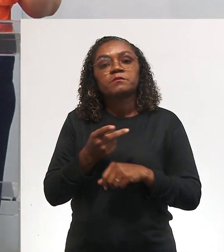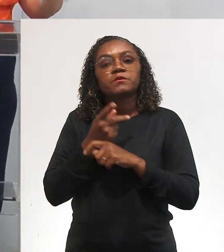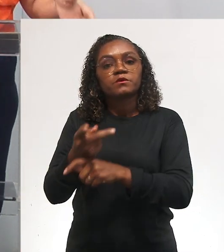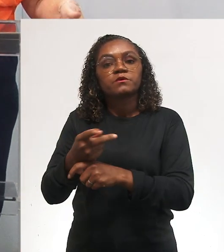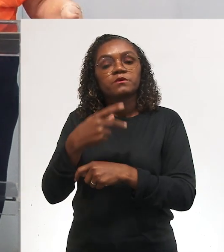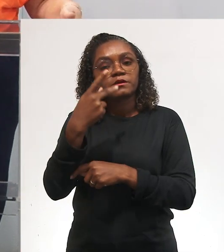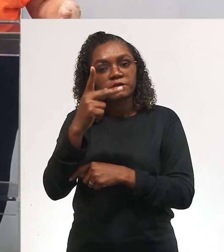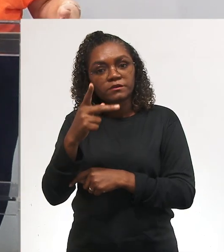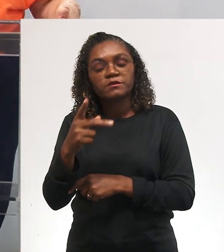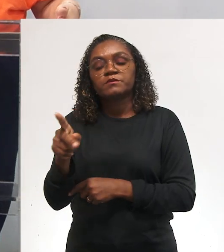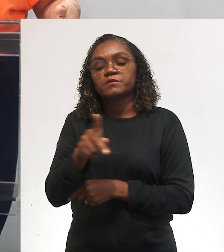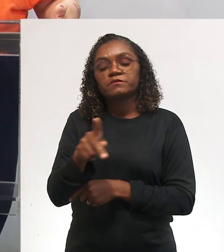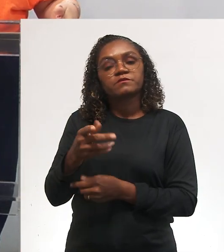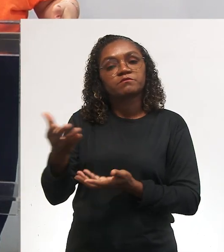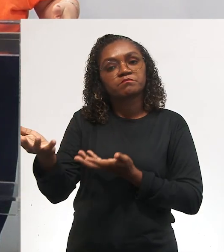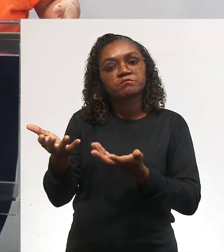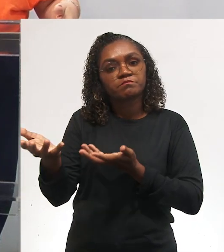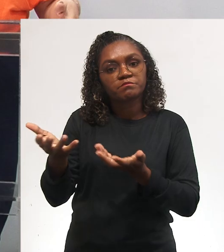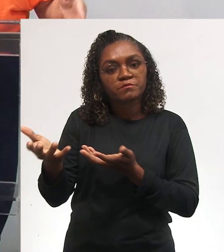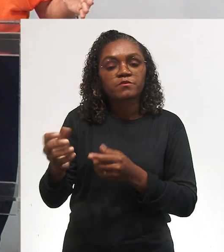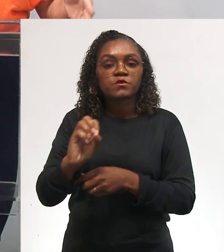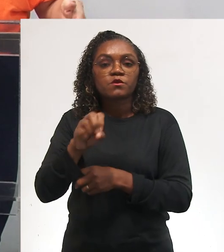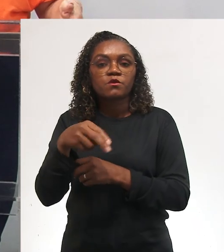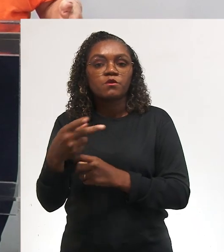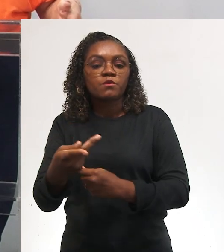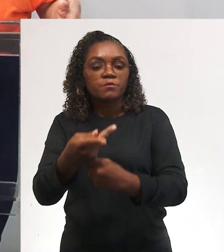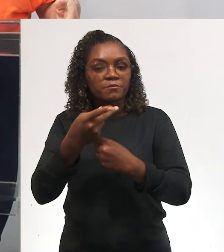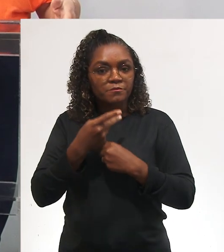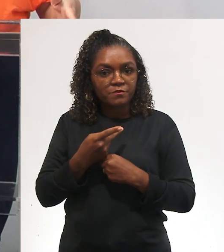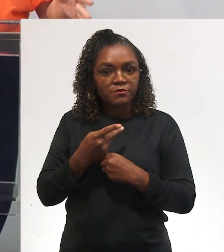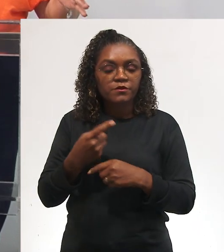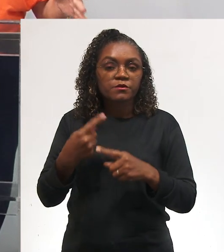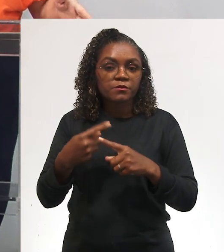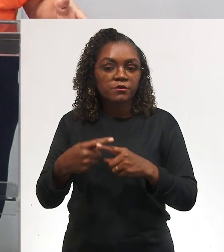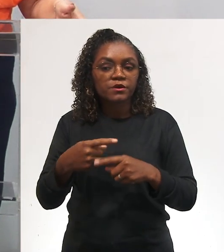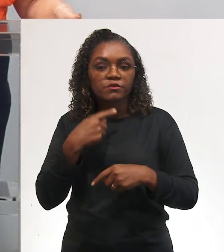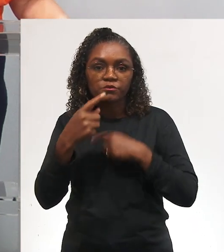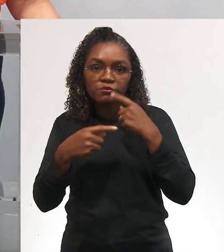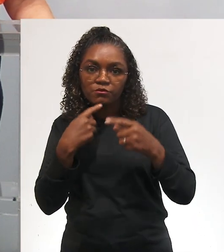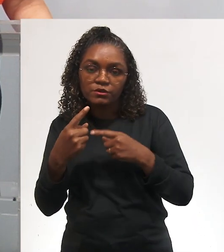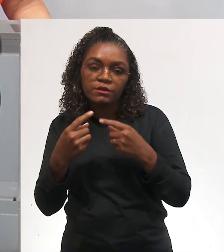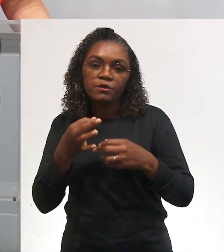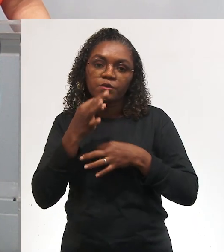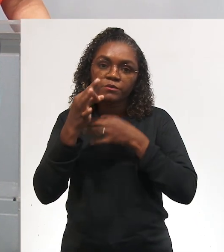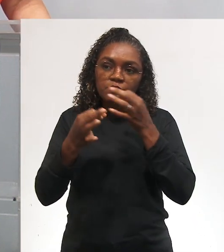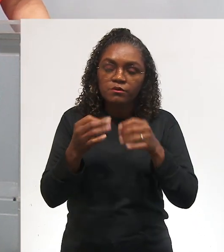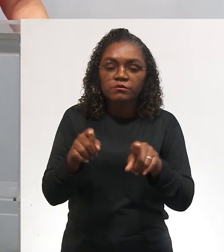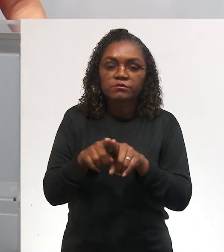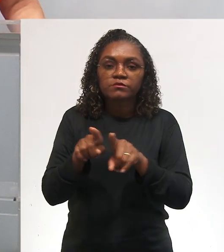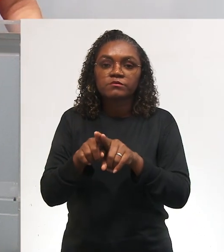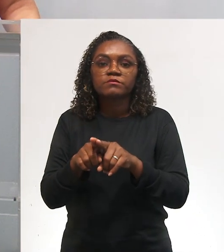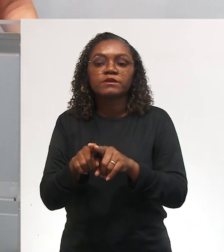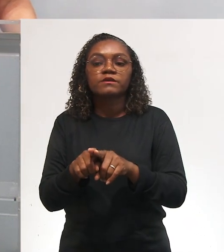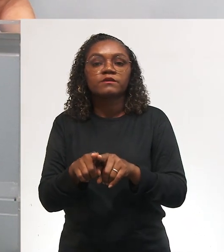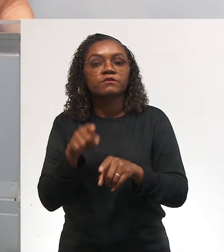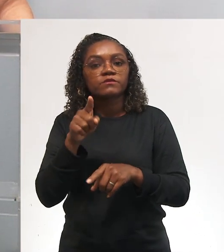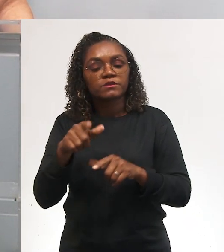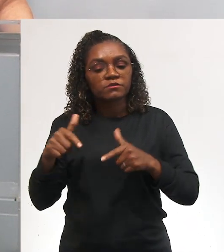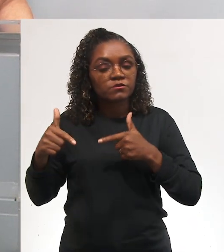dúvida, procure o seu professor mediador, procure a gente para esclarecer qualquer dúvida.